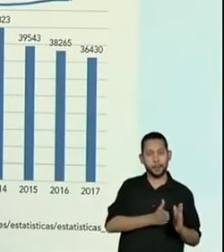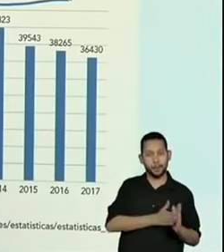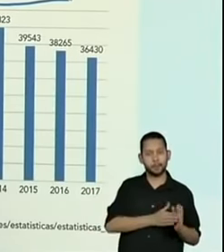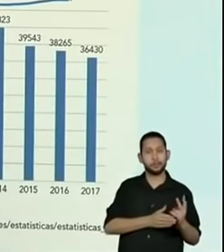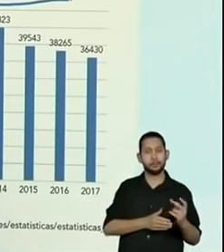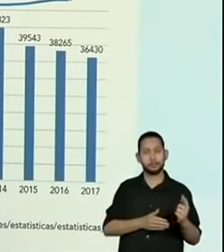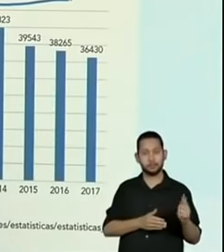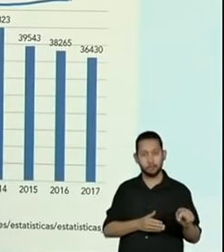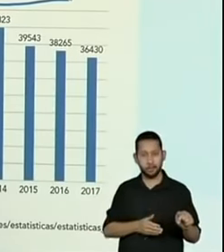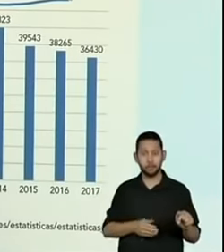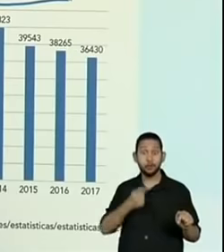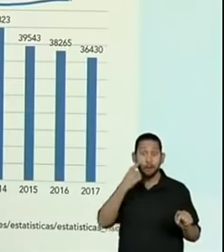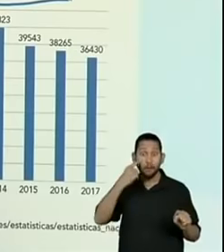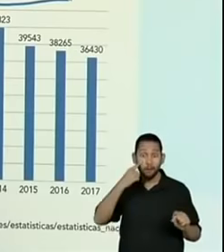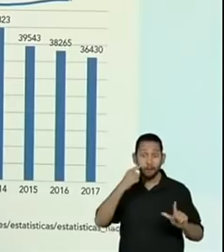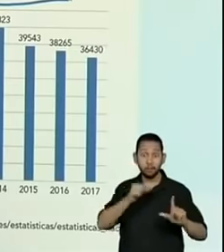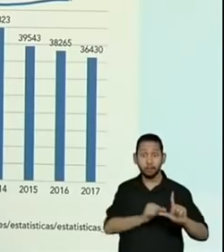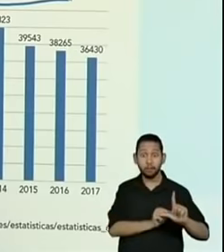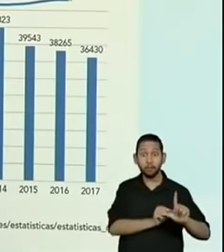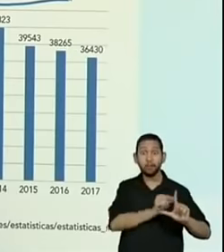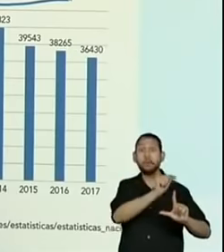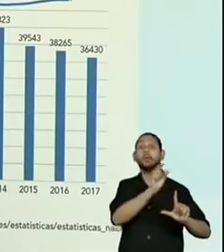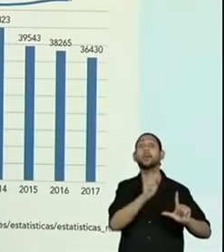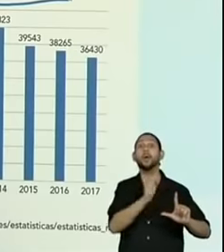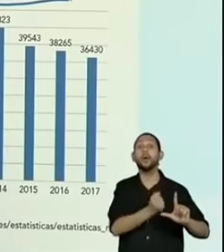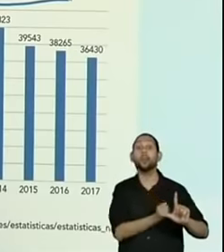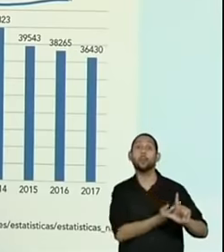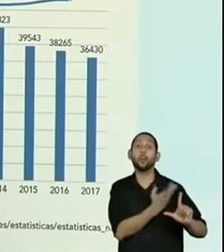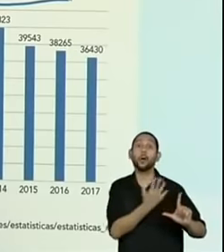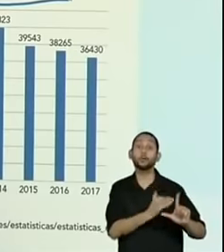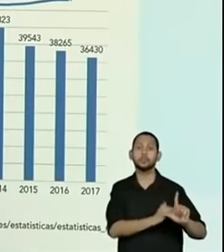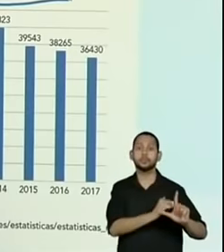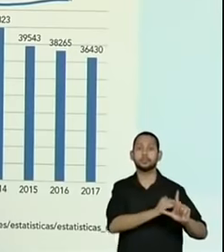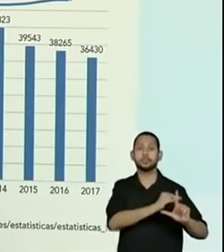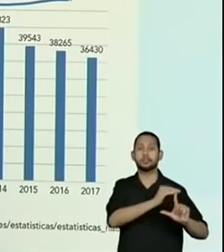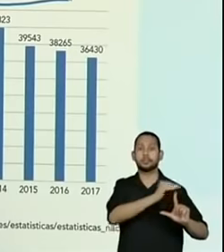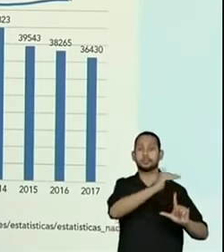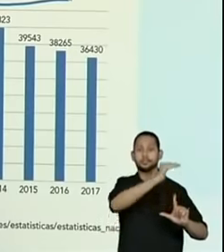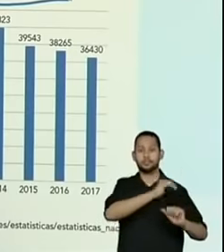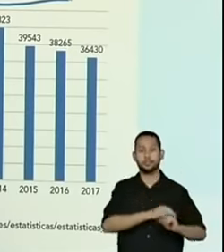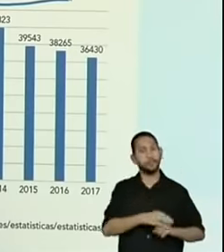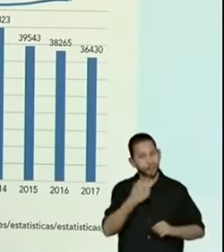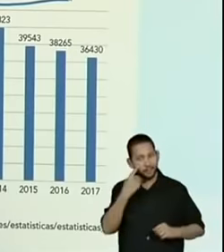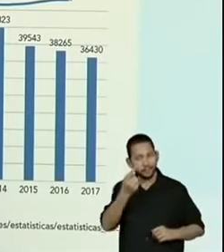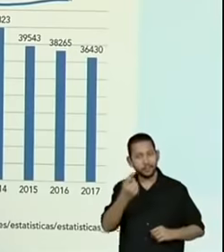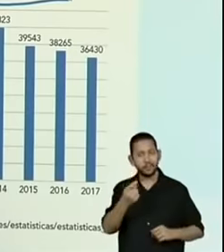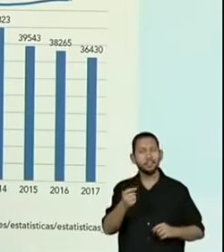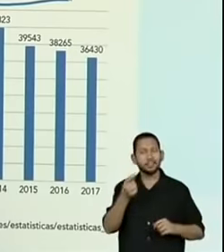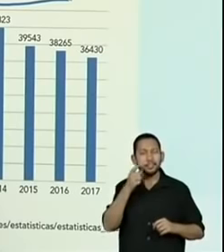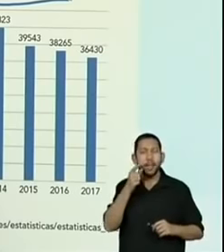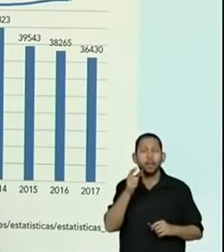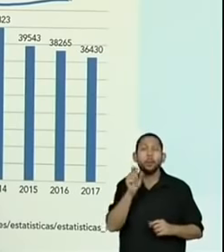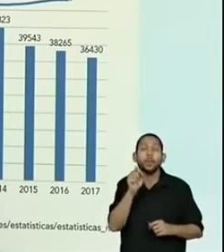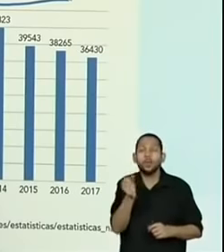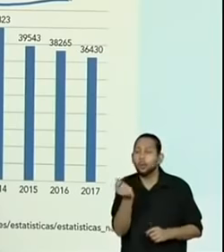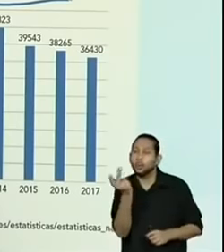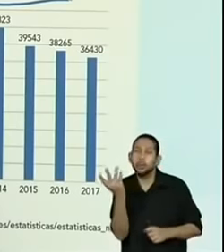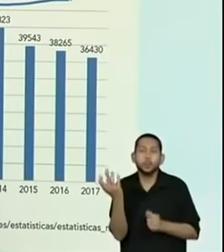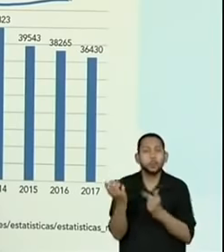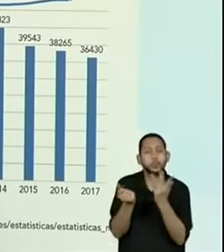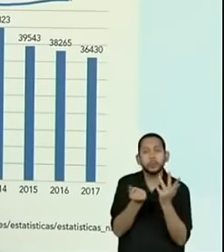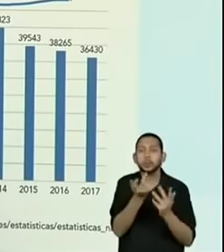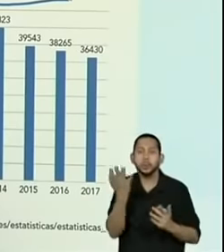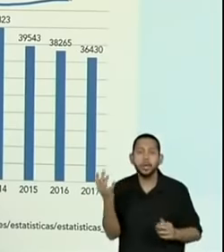ó, observando essa imagem, nós conseguimos visualizar vários dados, né? Fonte,